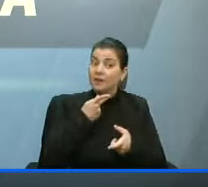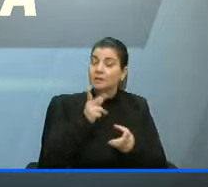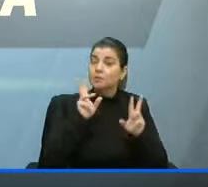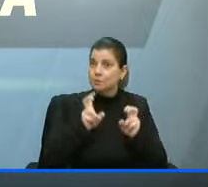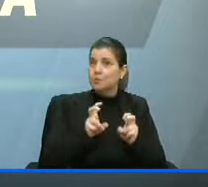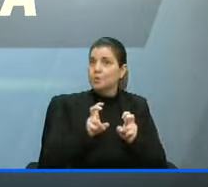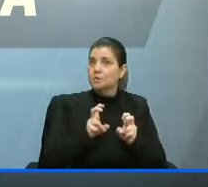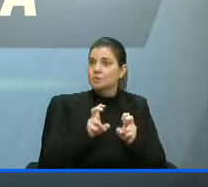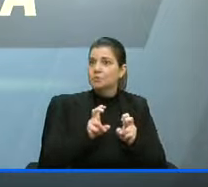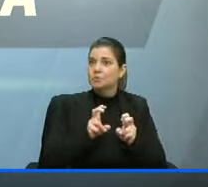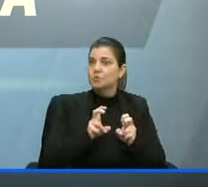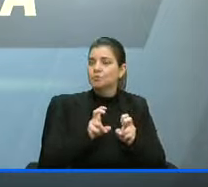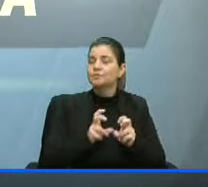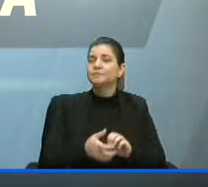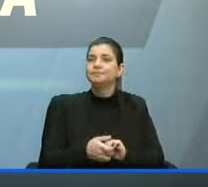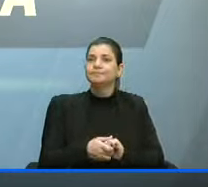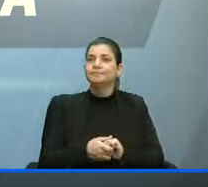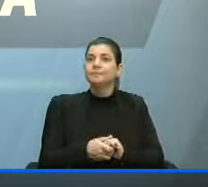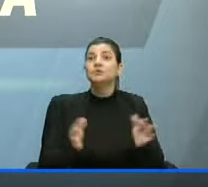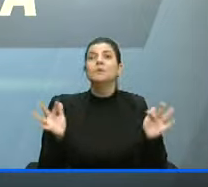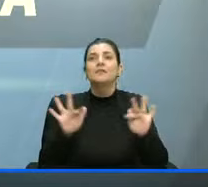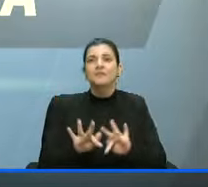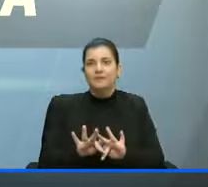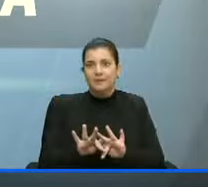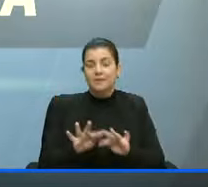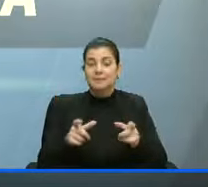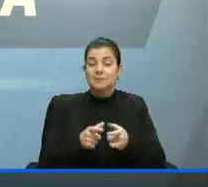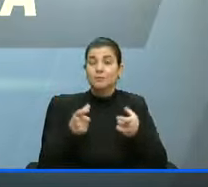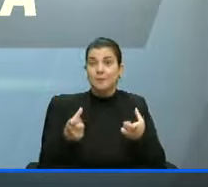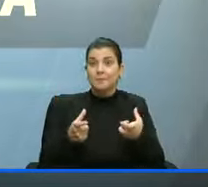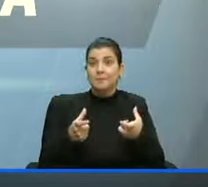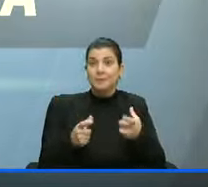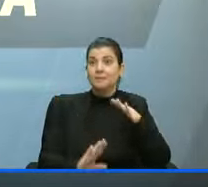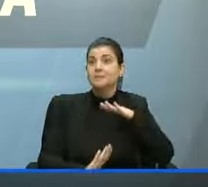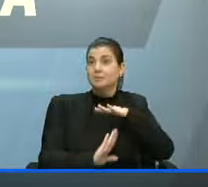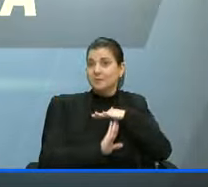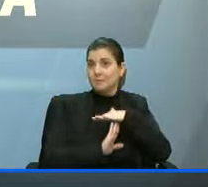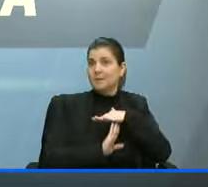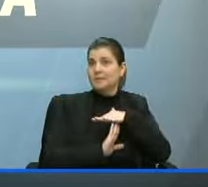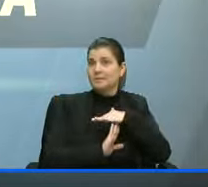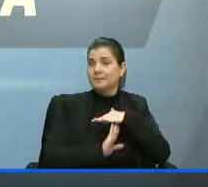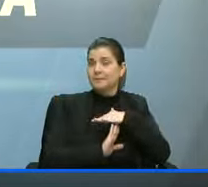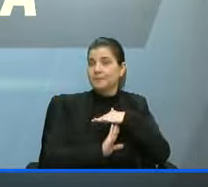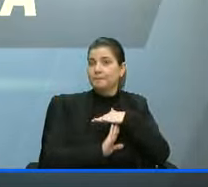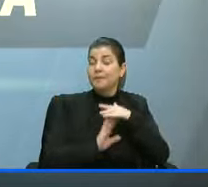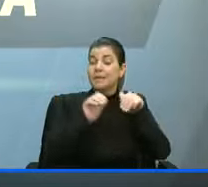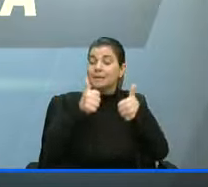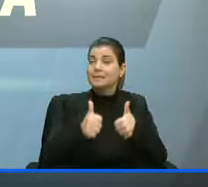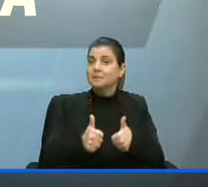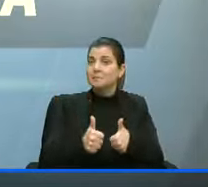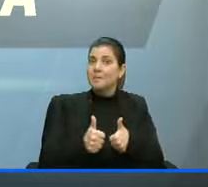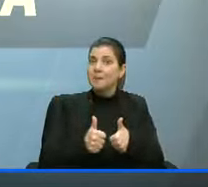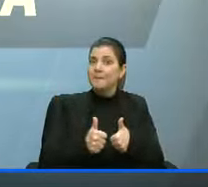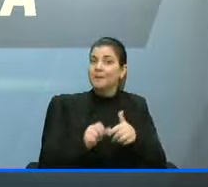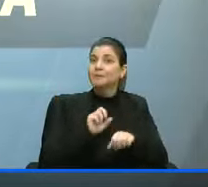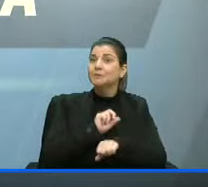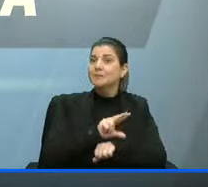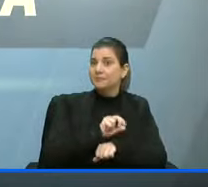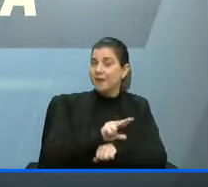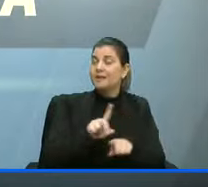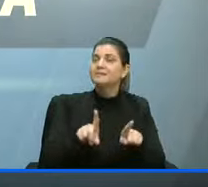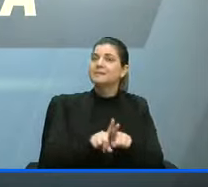Ângela, a gente está aqui ó, falando exatamente sobre isso, sobre essa finalização da ampliação das metas, E esse mapeamento das vagas também, ele me